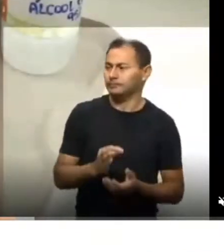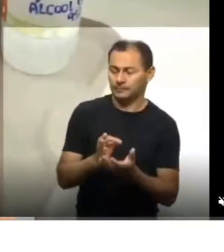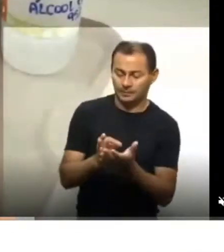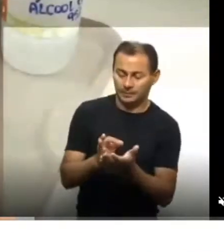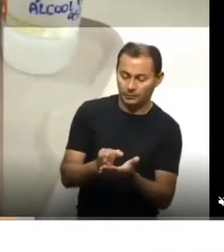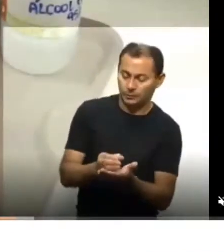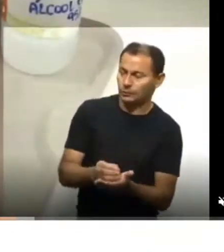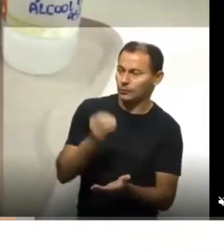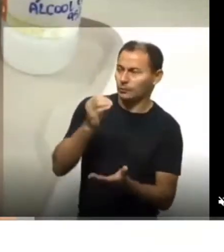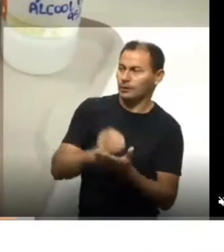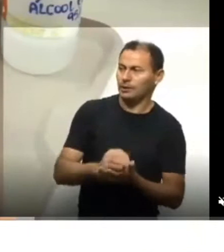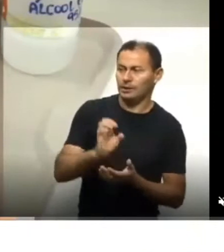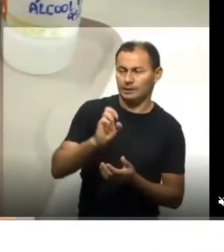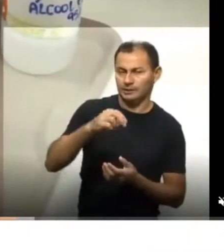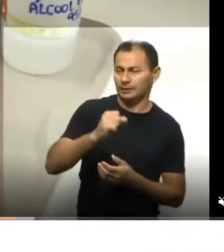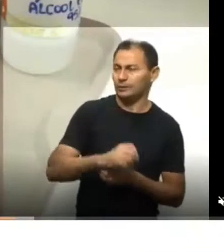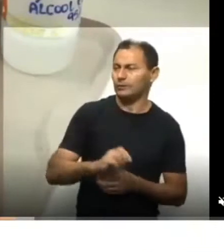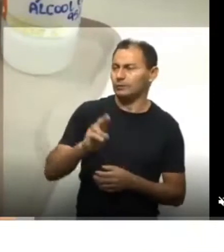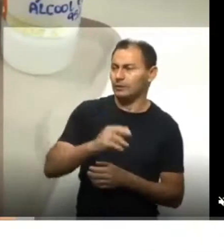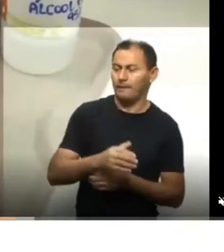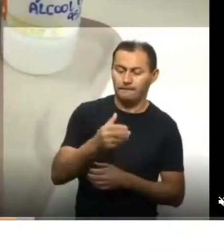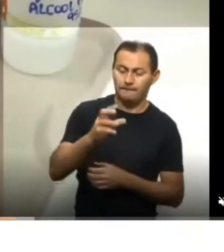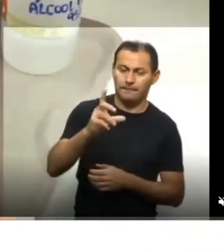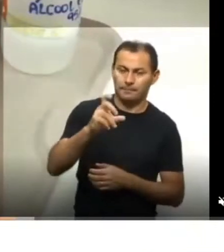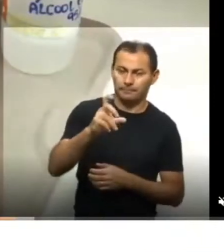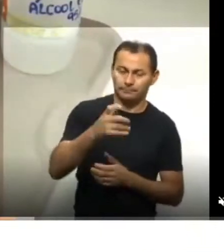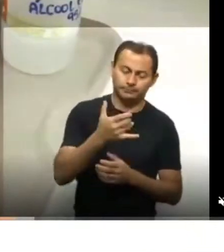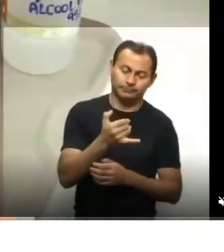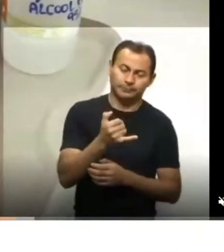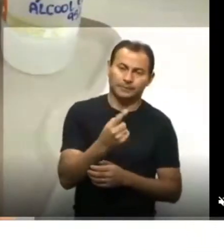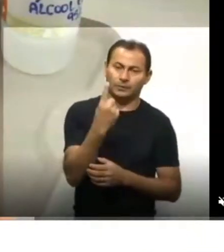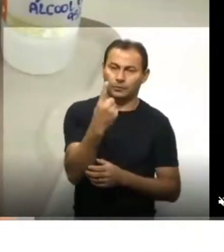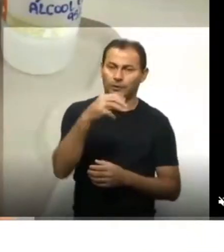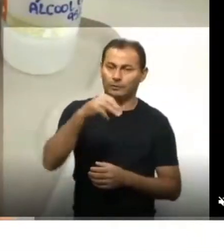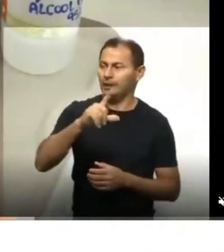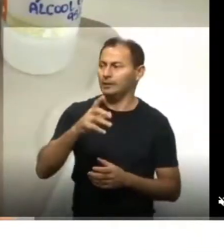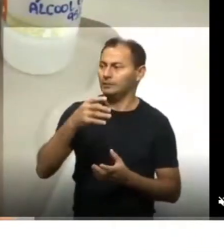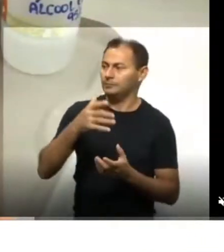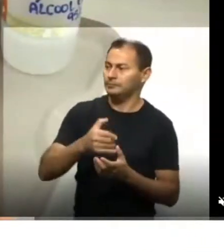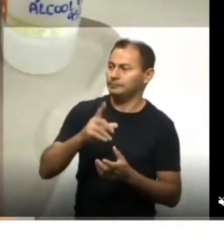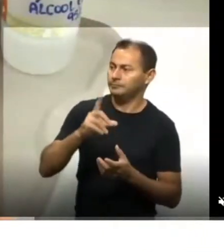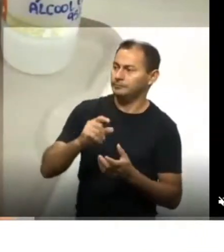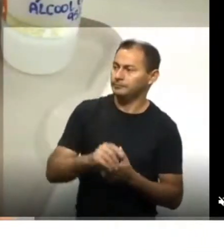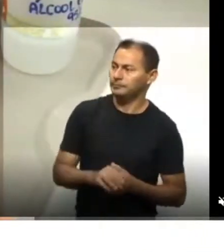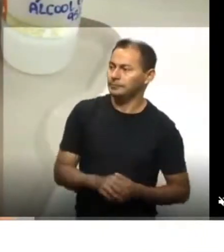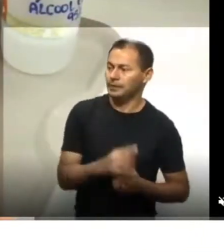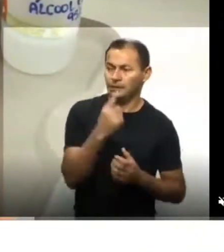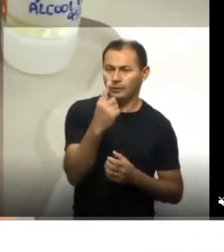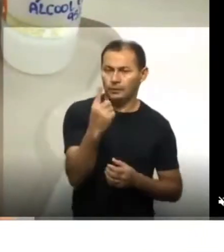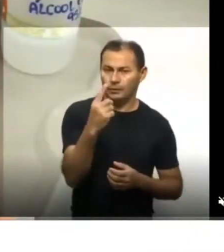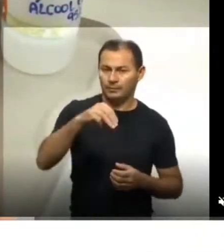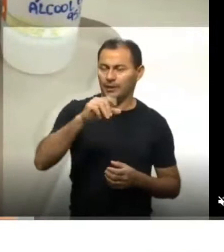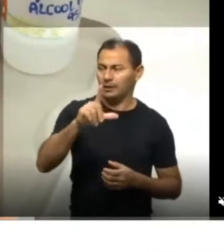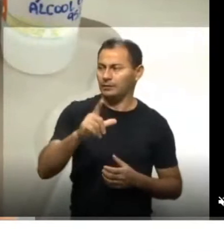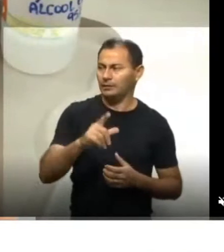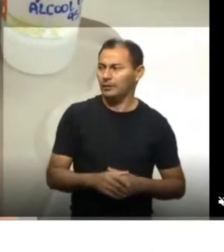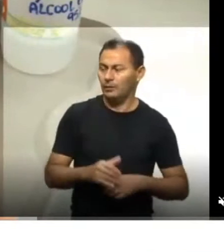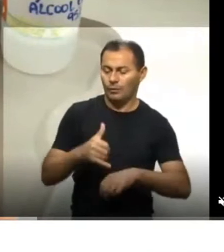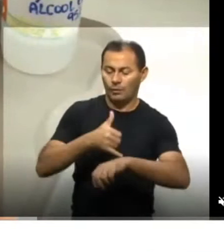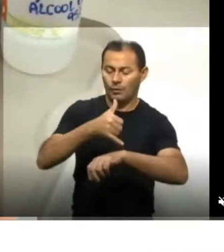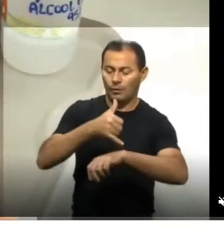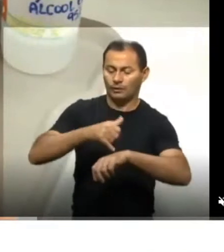vegetal, fazer a mesma coisa, né? Troquei minha pipeta. Vou pegar 1 ml de óleo vegetal.